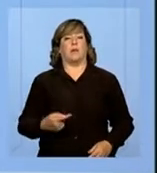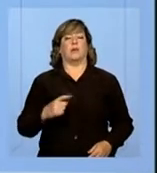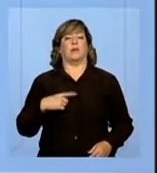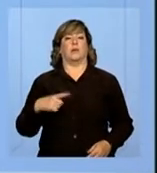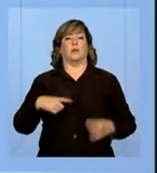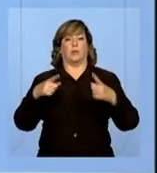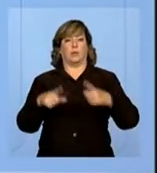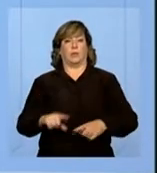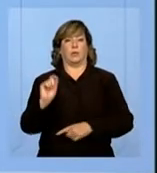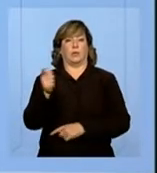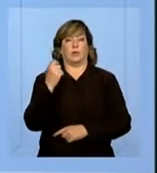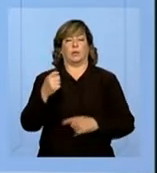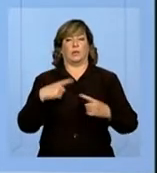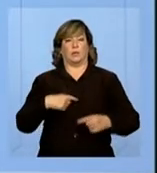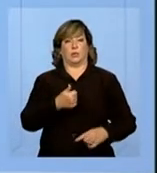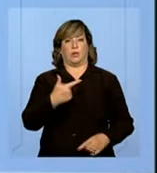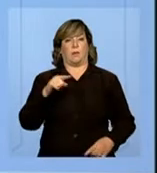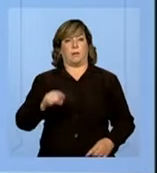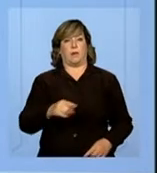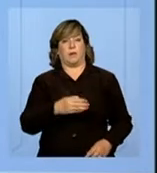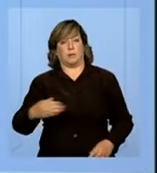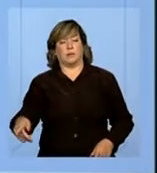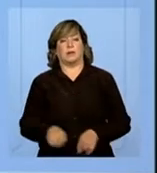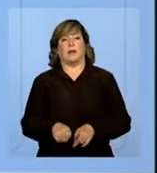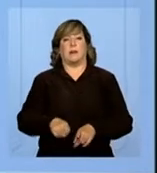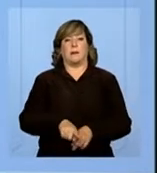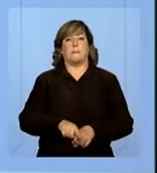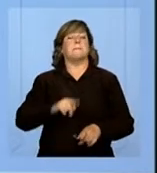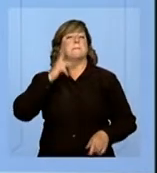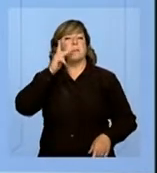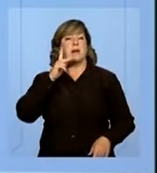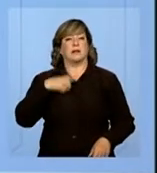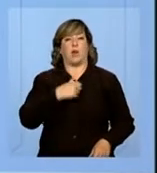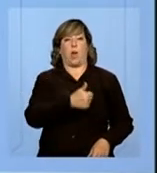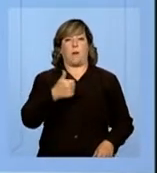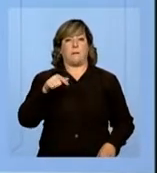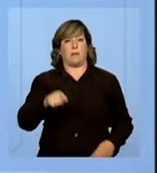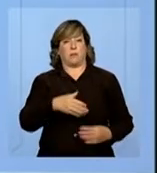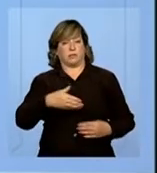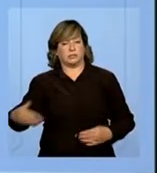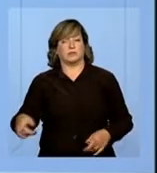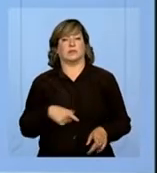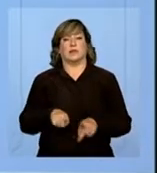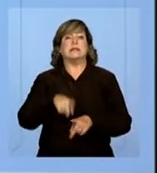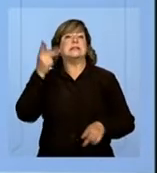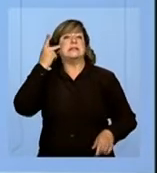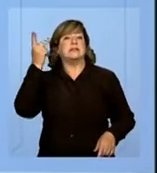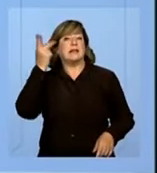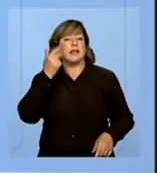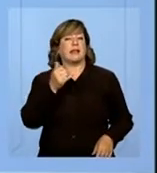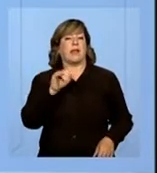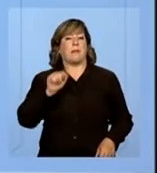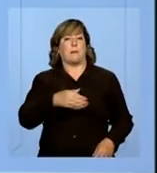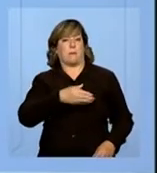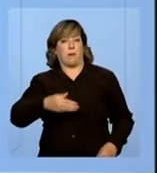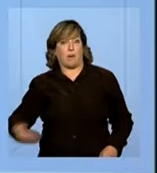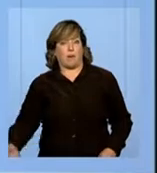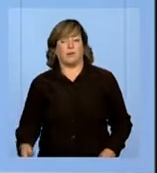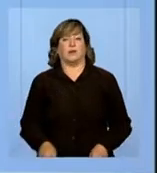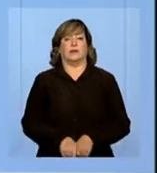Sul 12062 Paraíba 11619 São Paulo